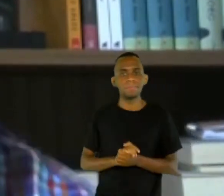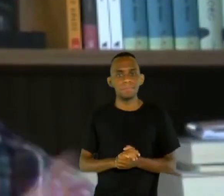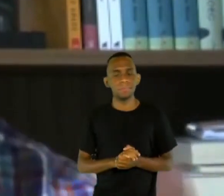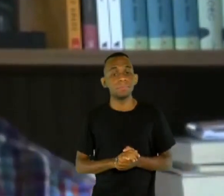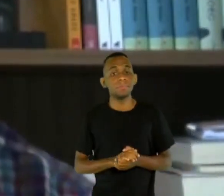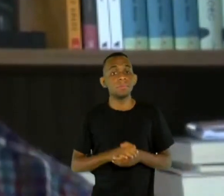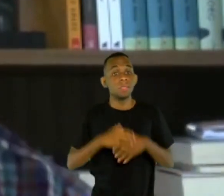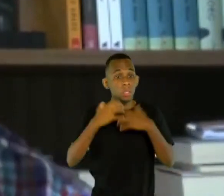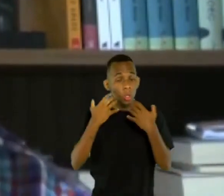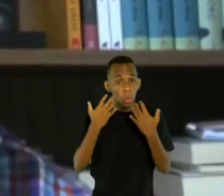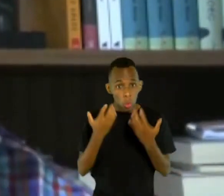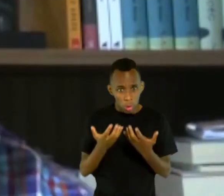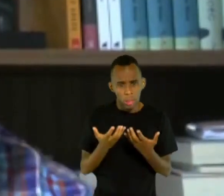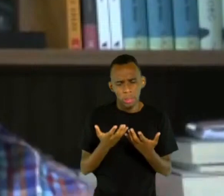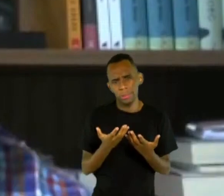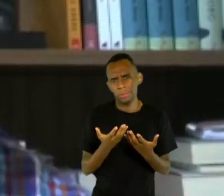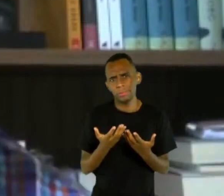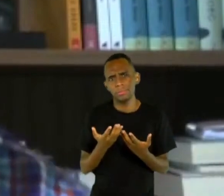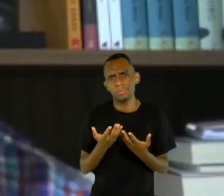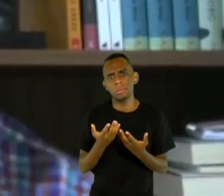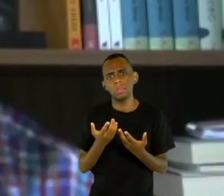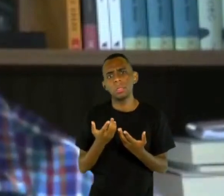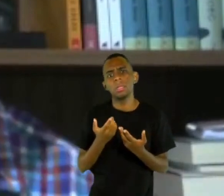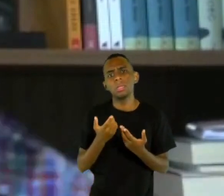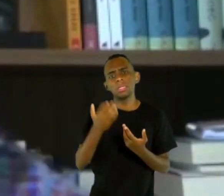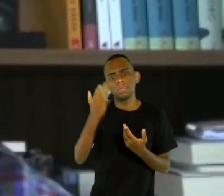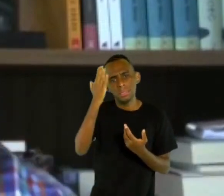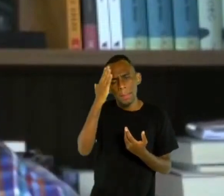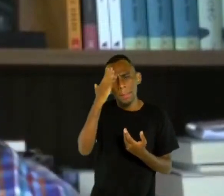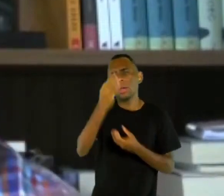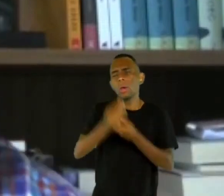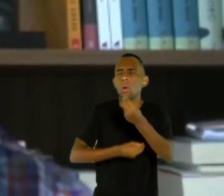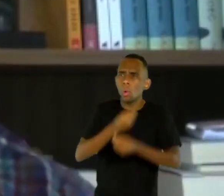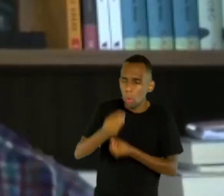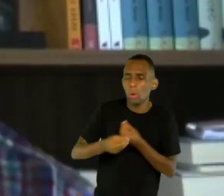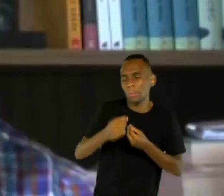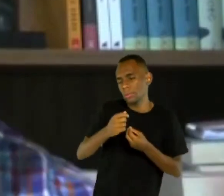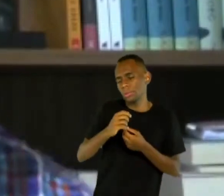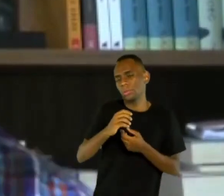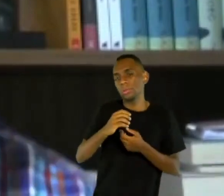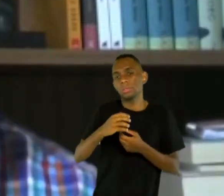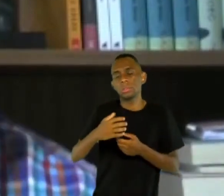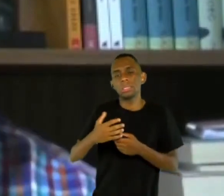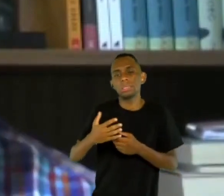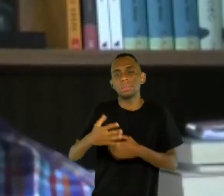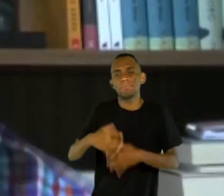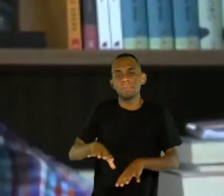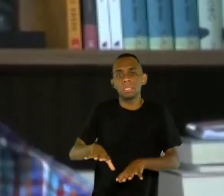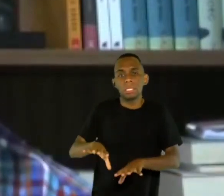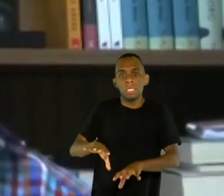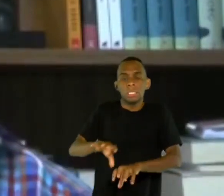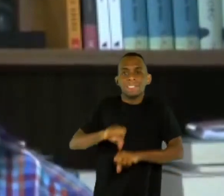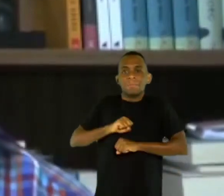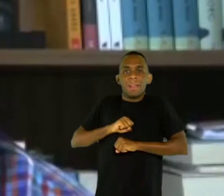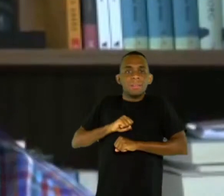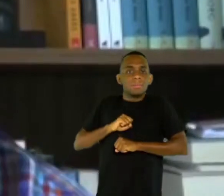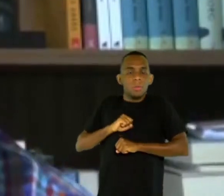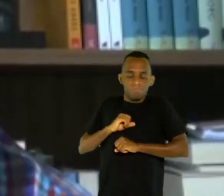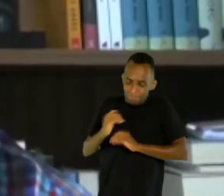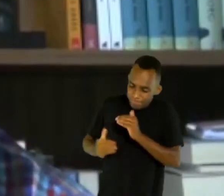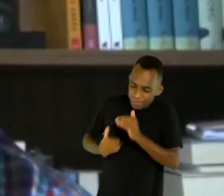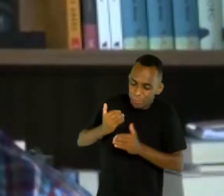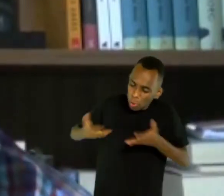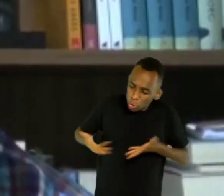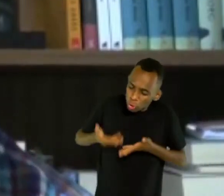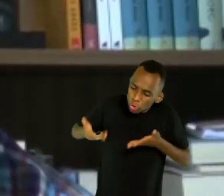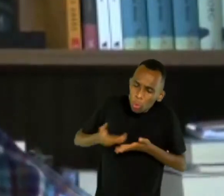bom, e você, é muito fácil saber de onde vem sua fonte de inspiração, né? Sua fonte para pensar